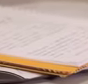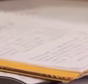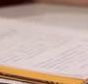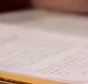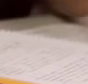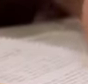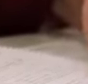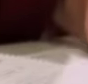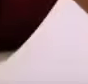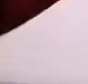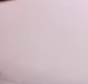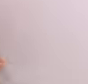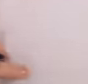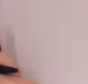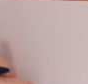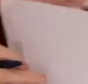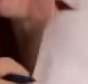mesa folha em um caderno.